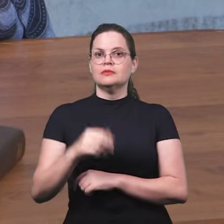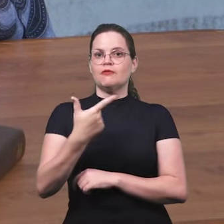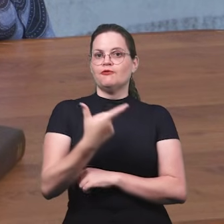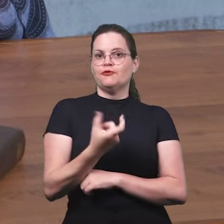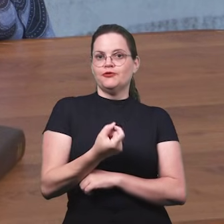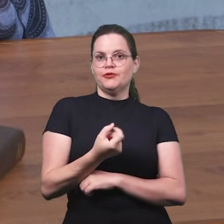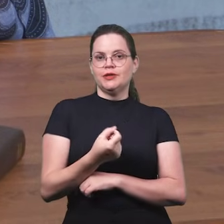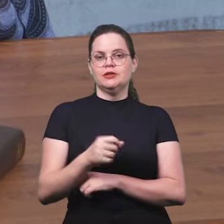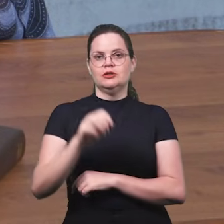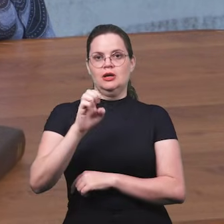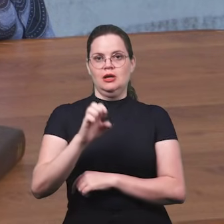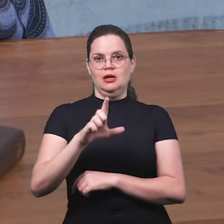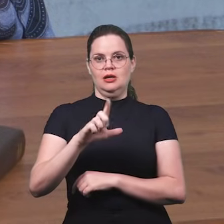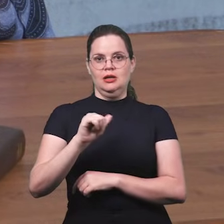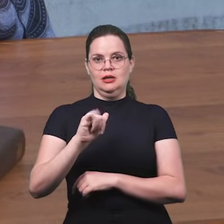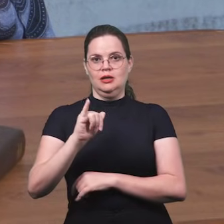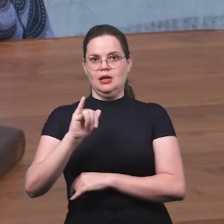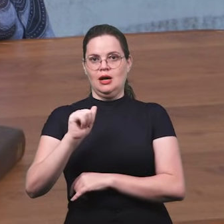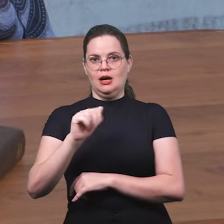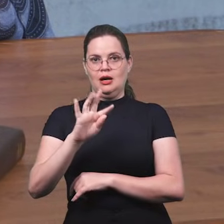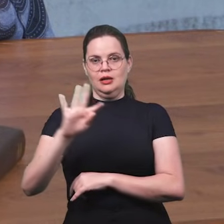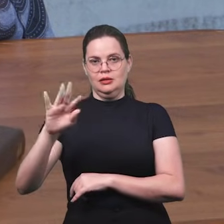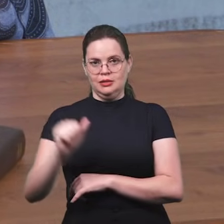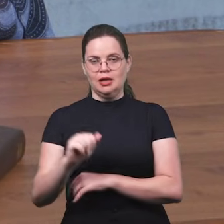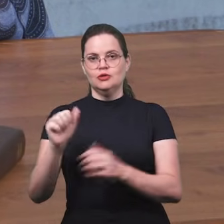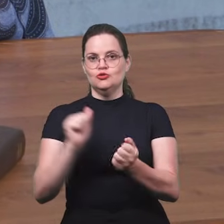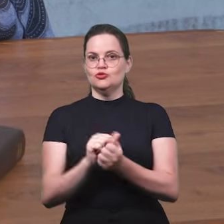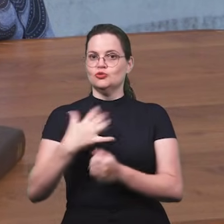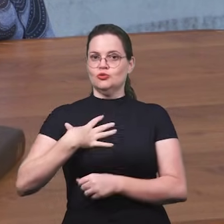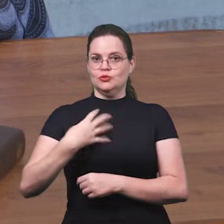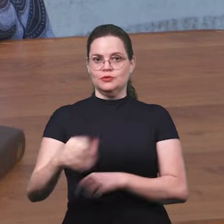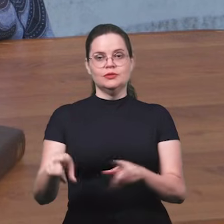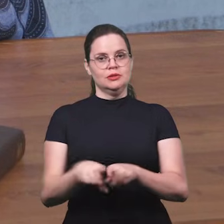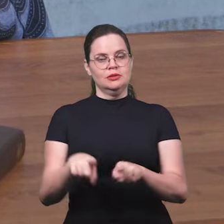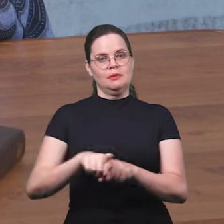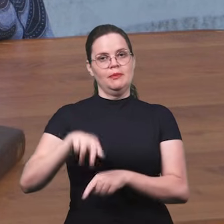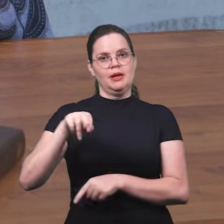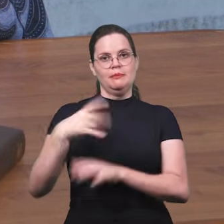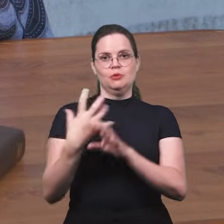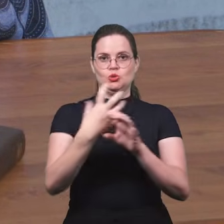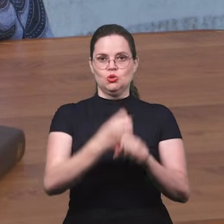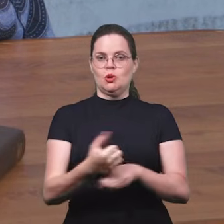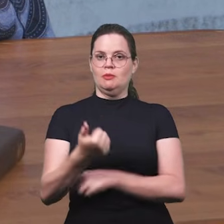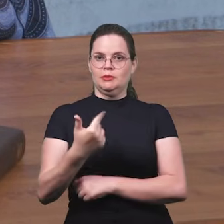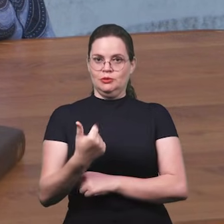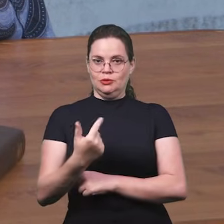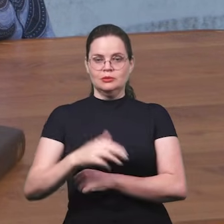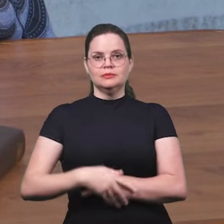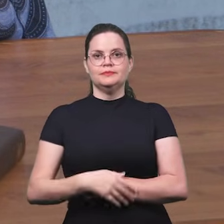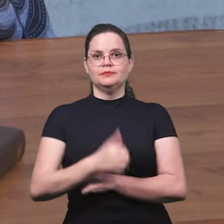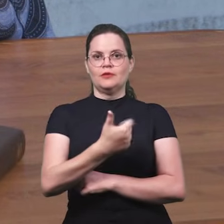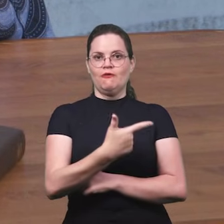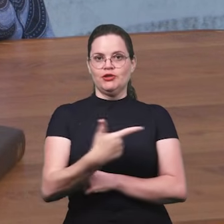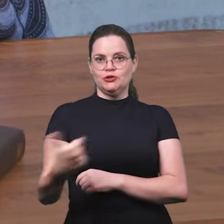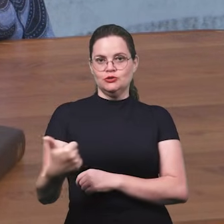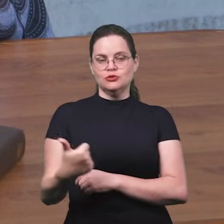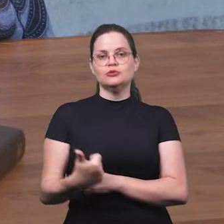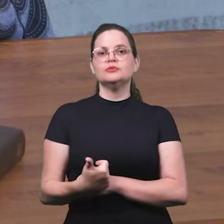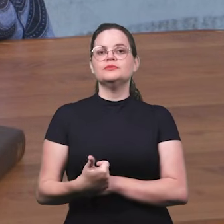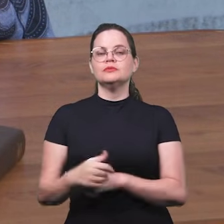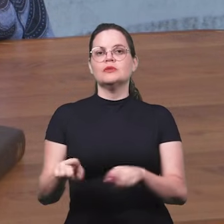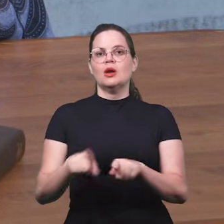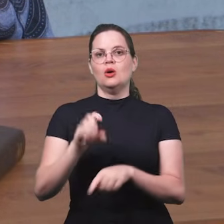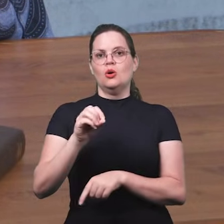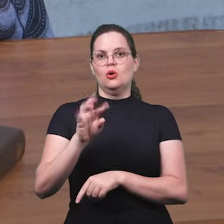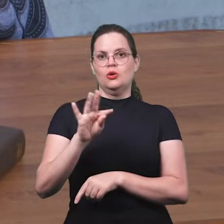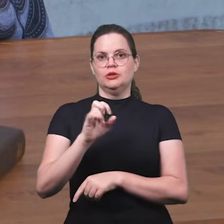a Eliata, seus filhos e seus irmãos, 12. A 21ª, a Otir, seus filhos e